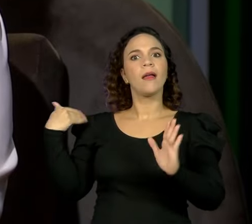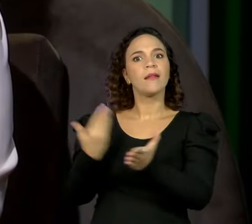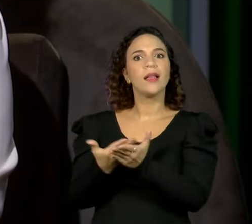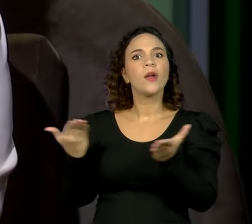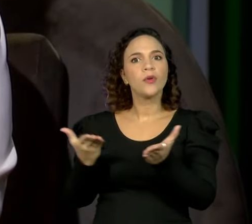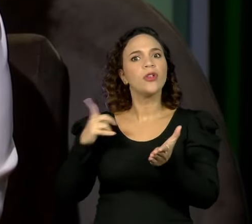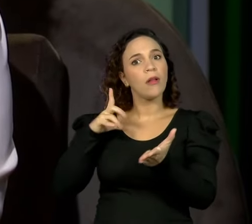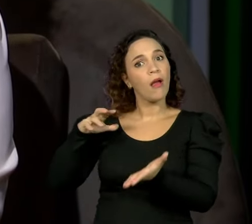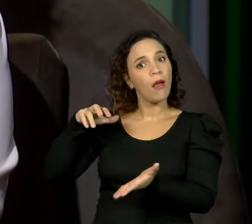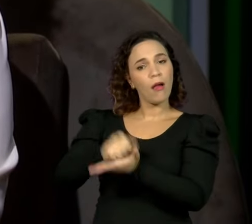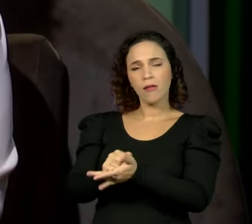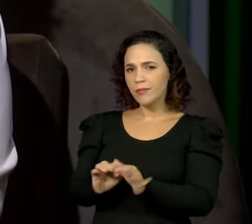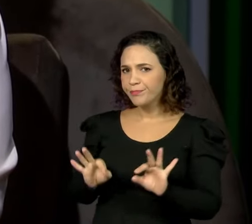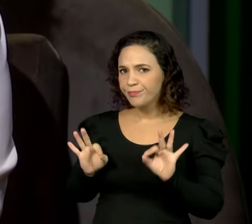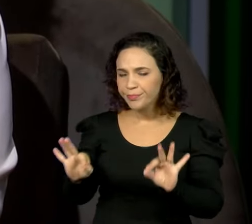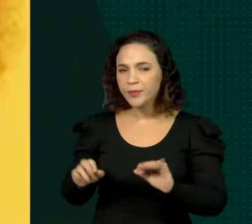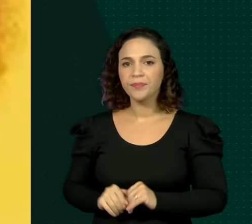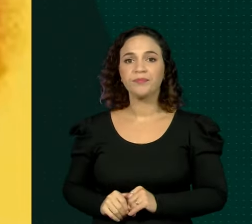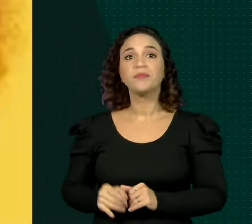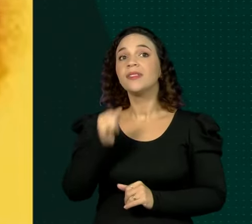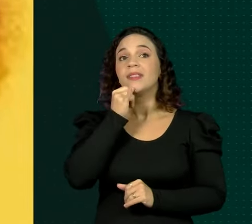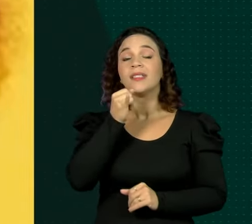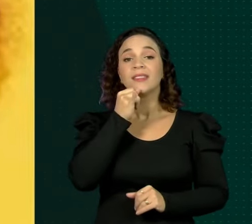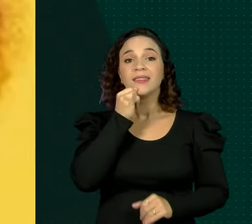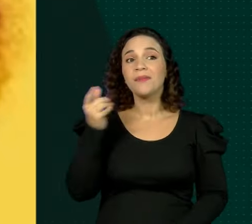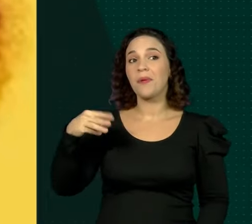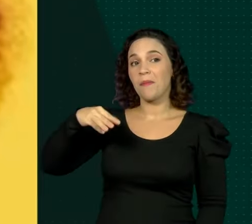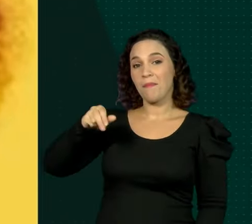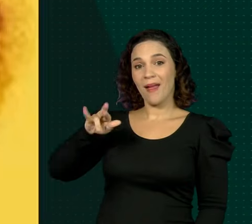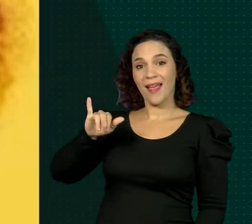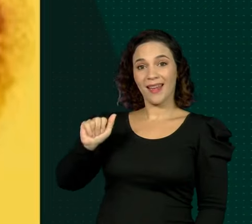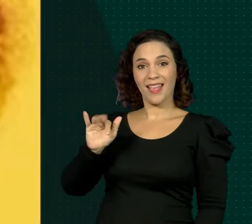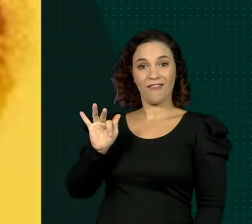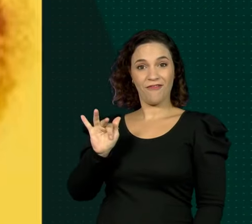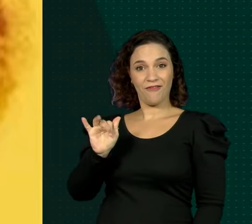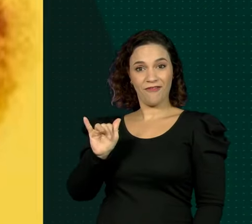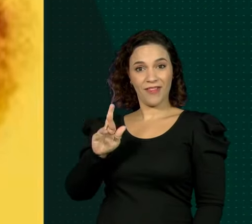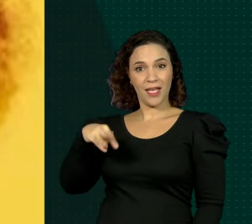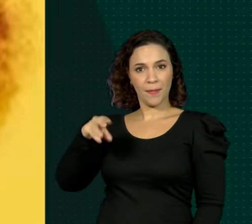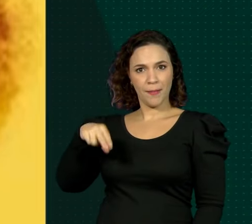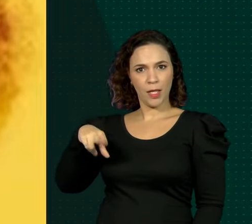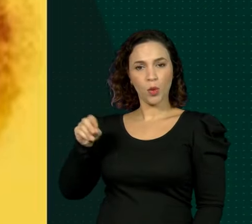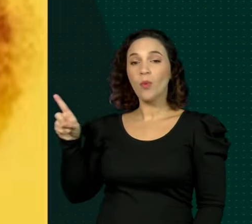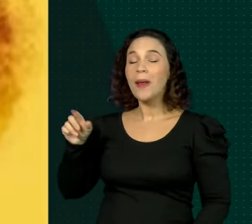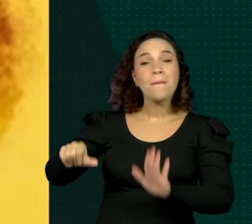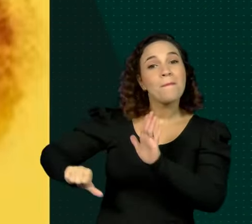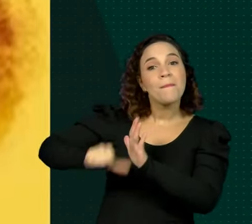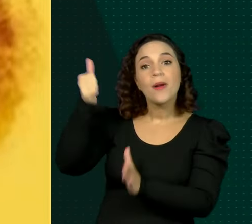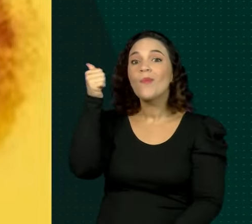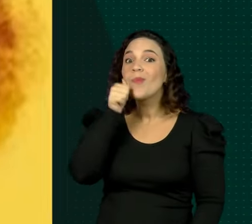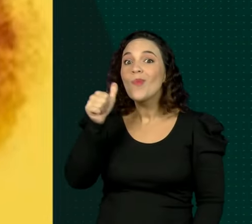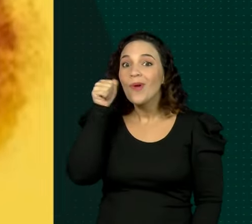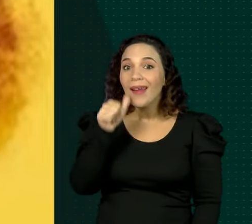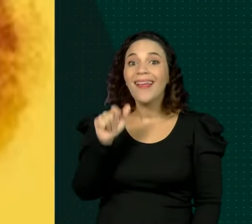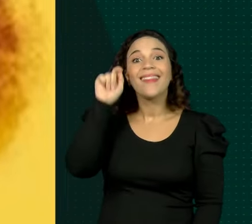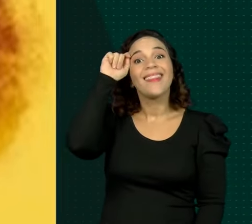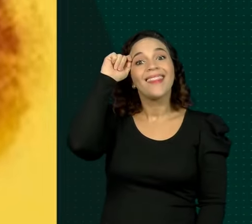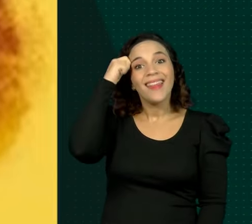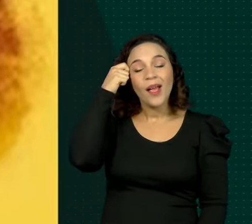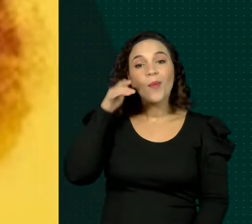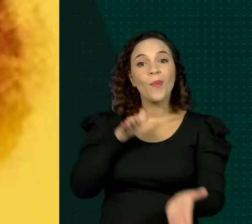esses registros, Temos Maria Firmina dos Reis, por exemplo, que é uma autora que é a primeira mulher e primeira pessoa